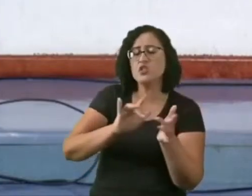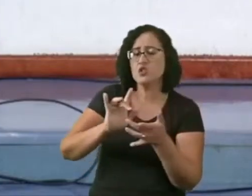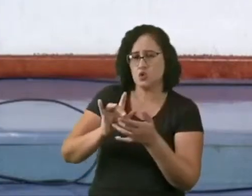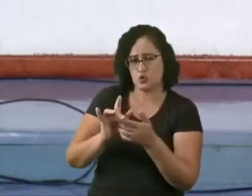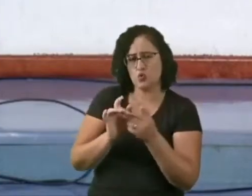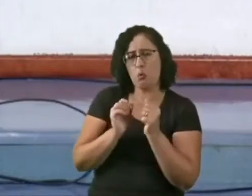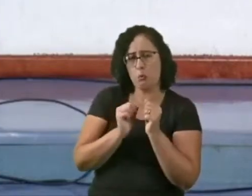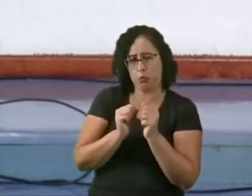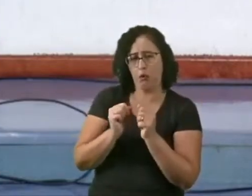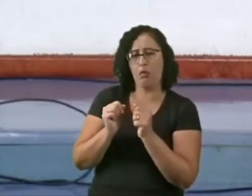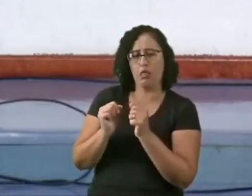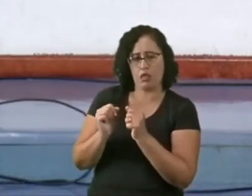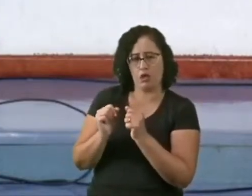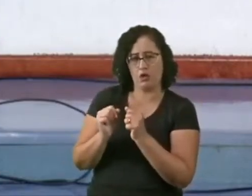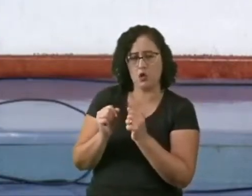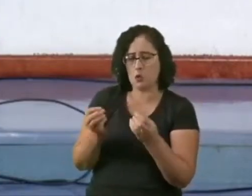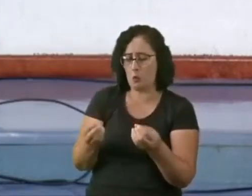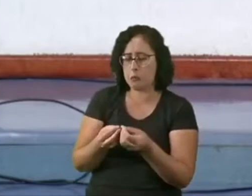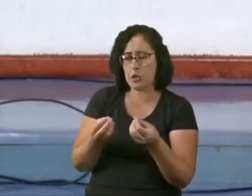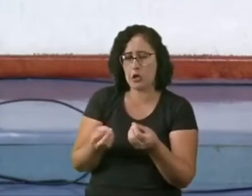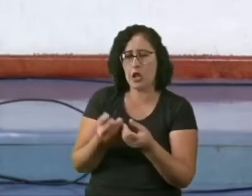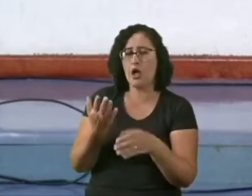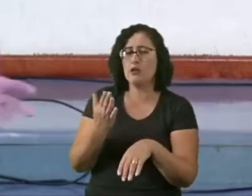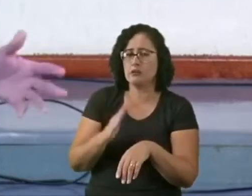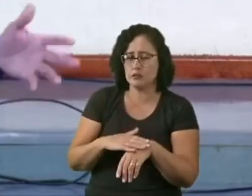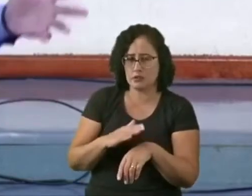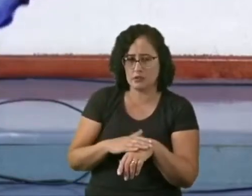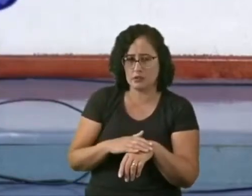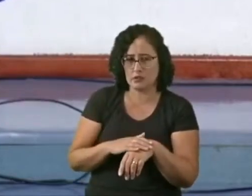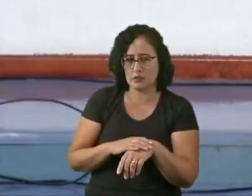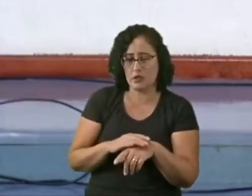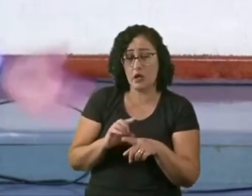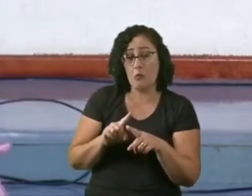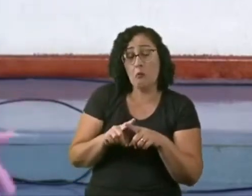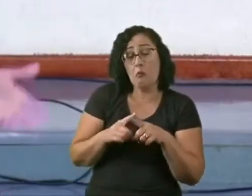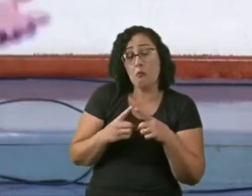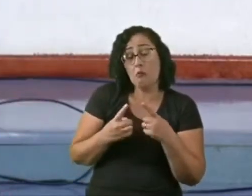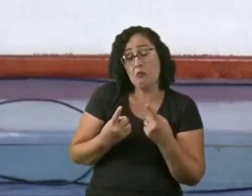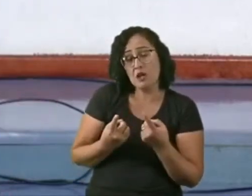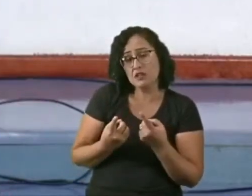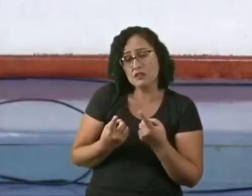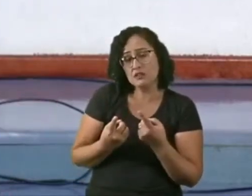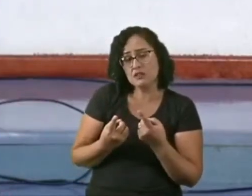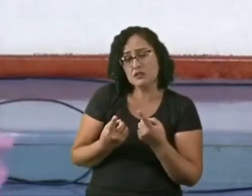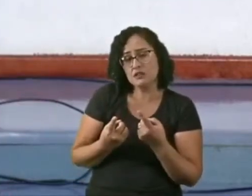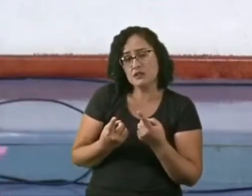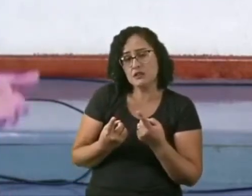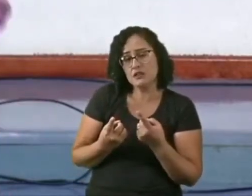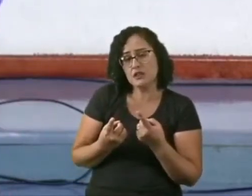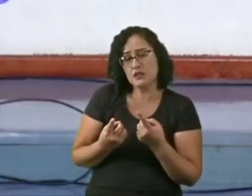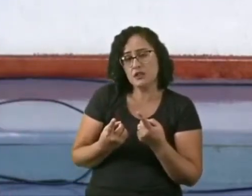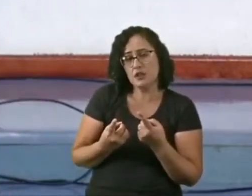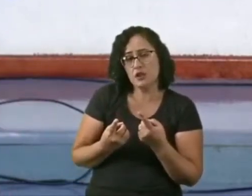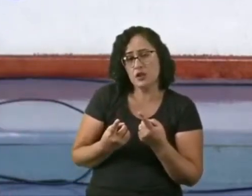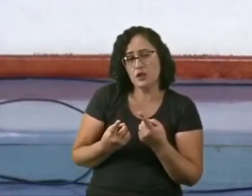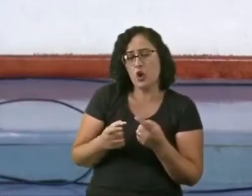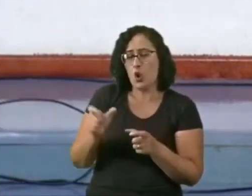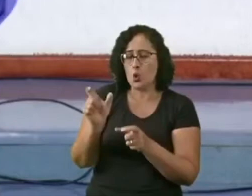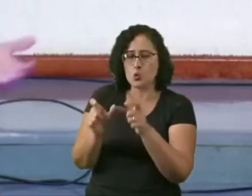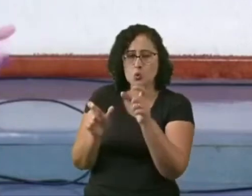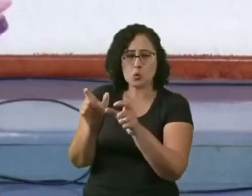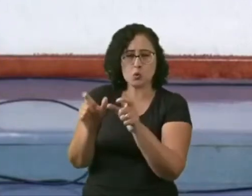tinha feito muitas coisas boas, mas veio os sacerdotes, veio